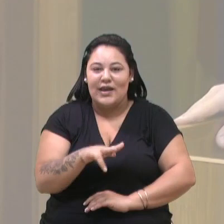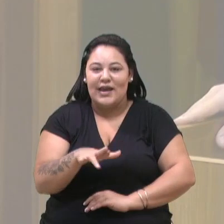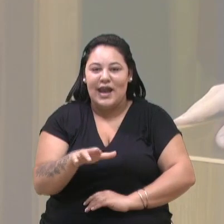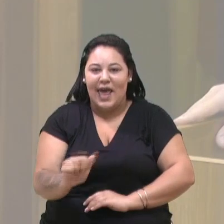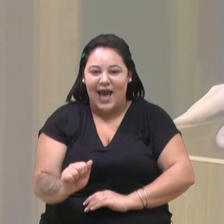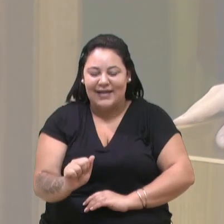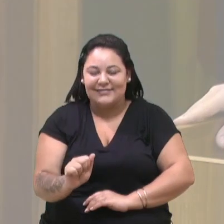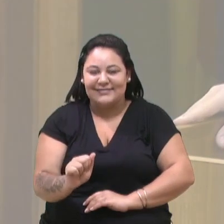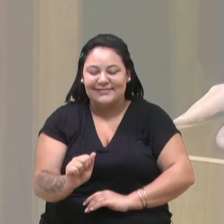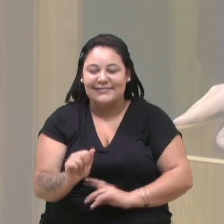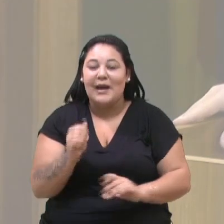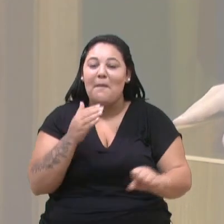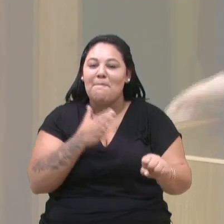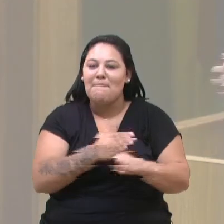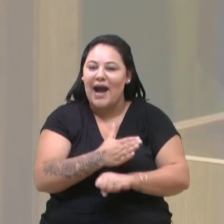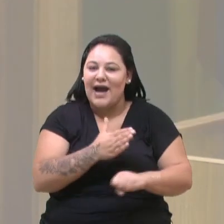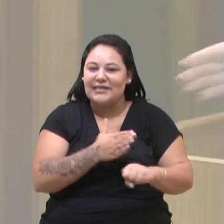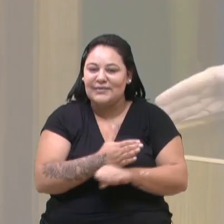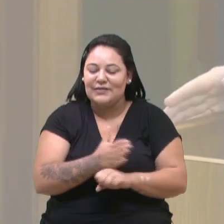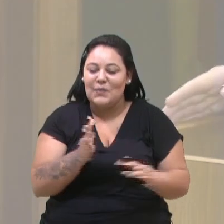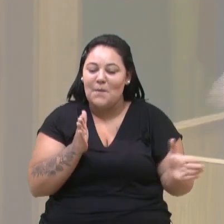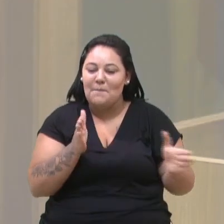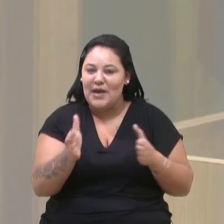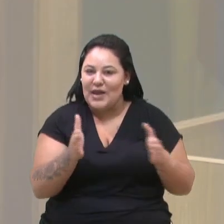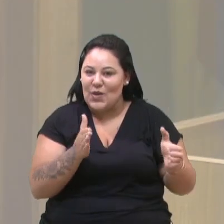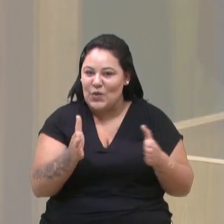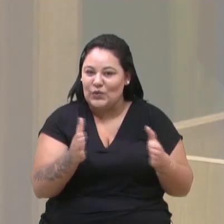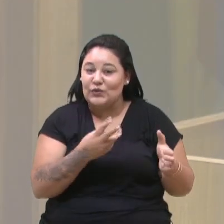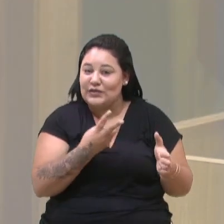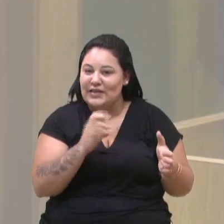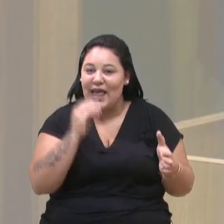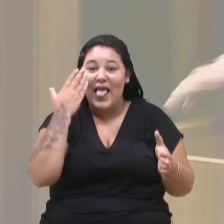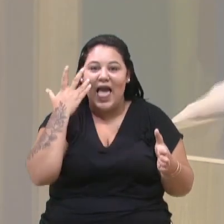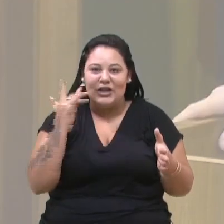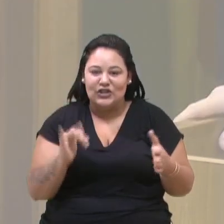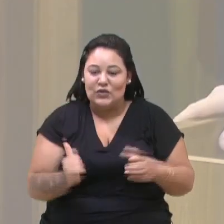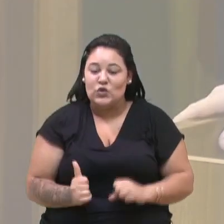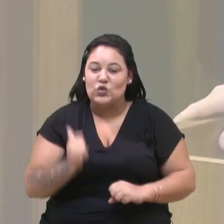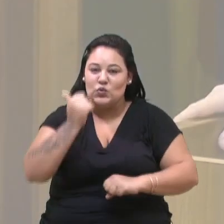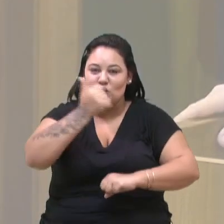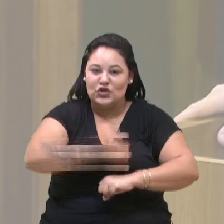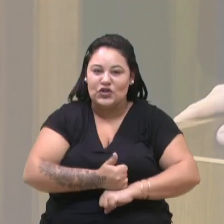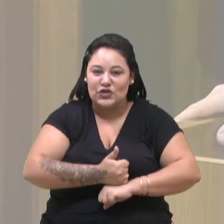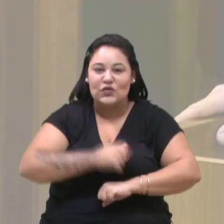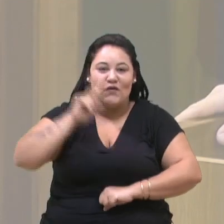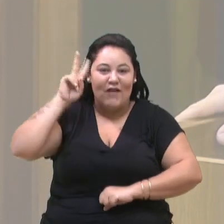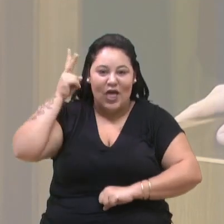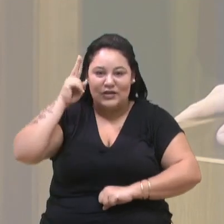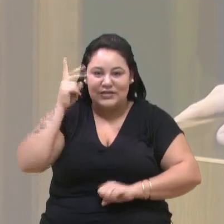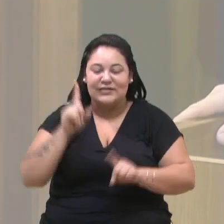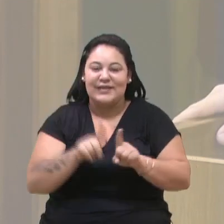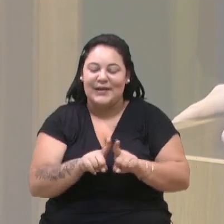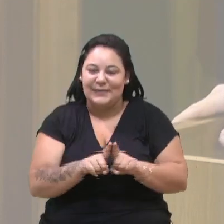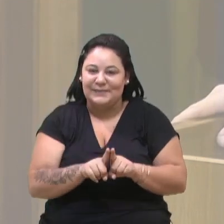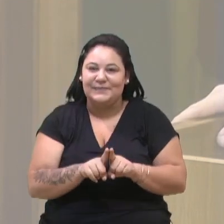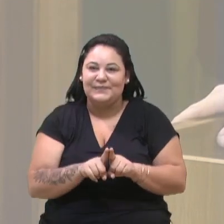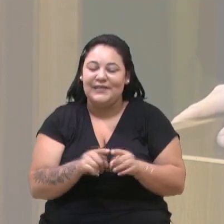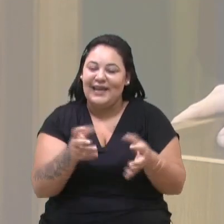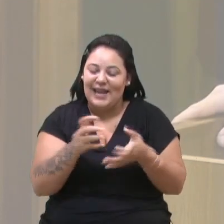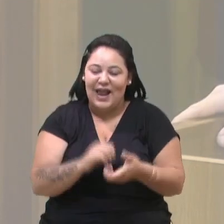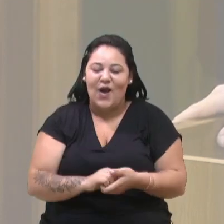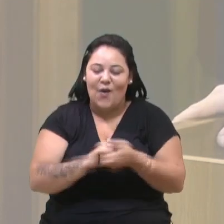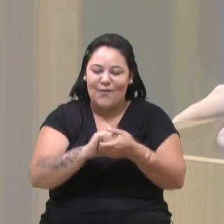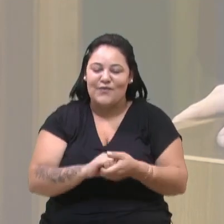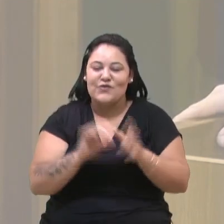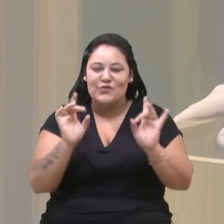né, por estar fazendo parte nesse curto período, né, desses 30 dias em que substitui o vereador Velocino, né, lhe cumprimentar